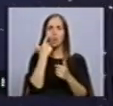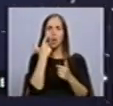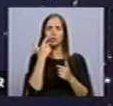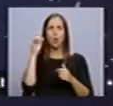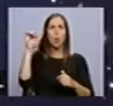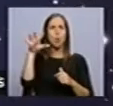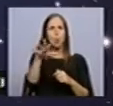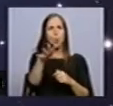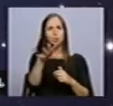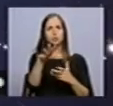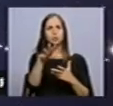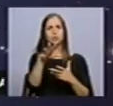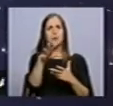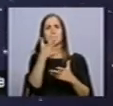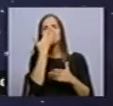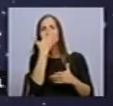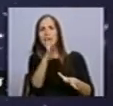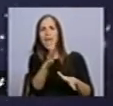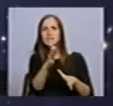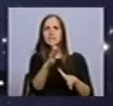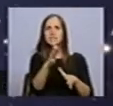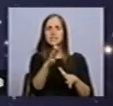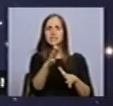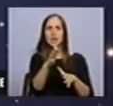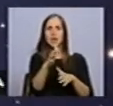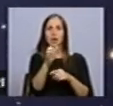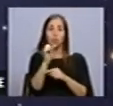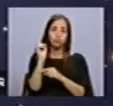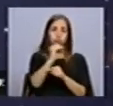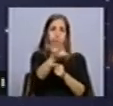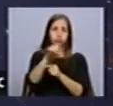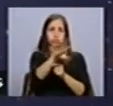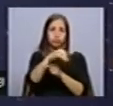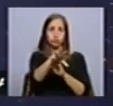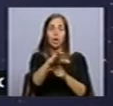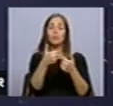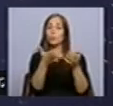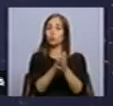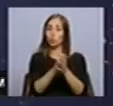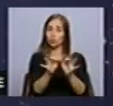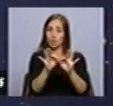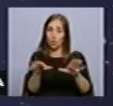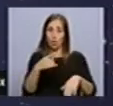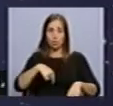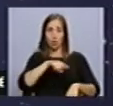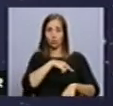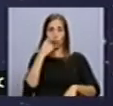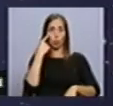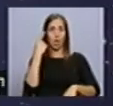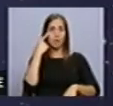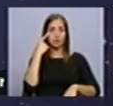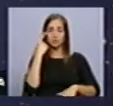luz está como que a girar numa determinada direção e não para todas as direções, como nós conhecemos nos fenómenos